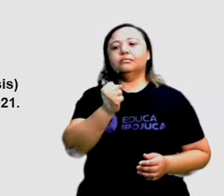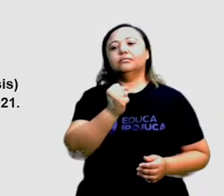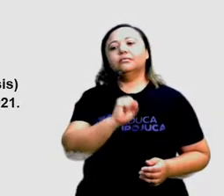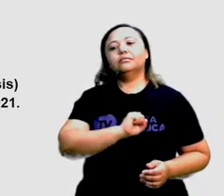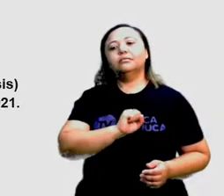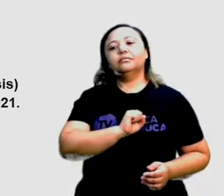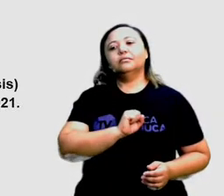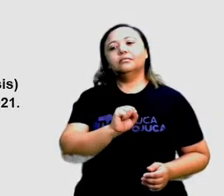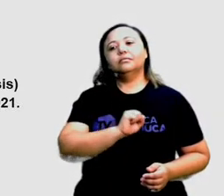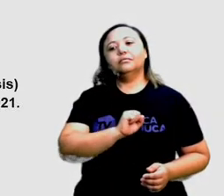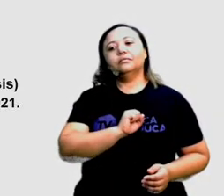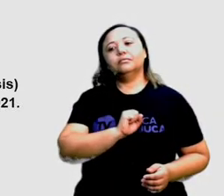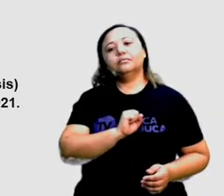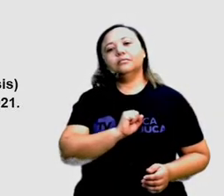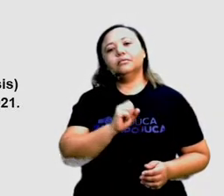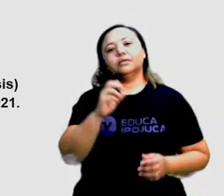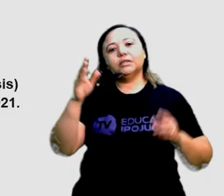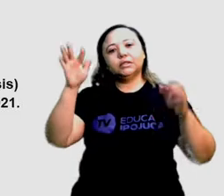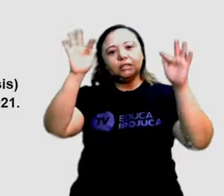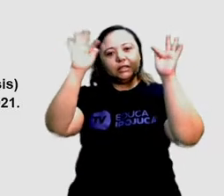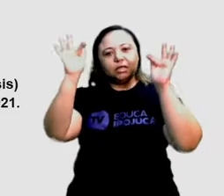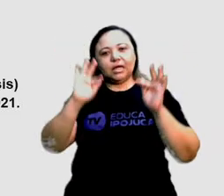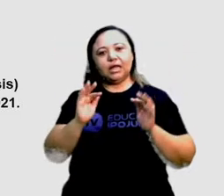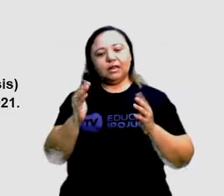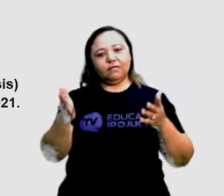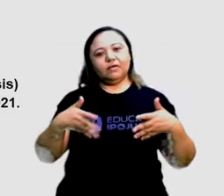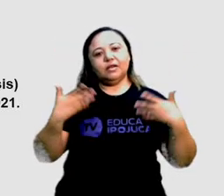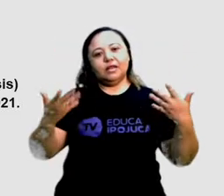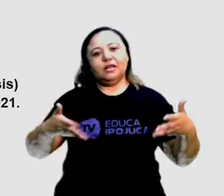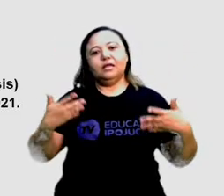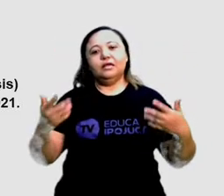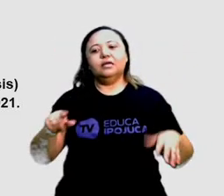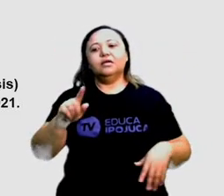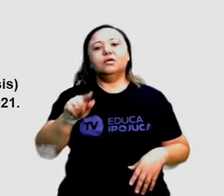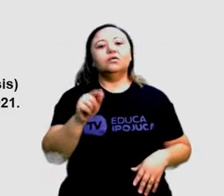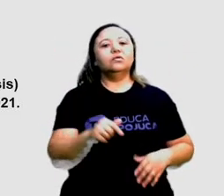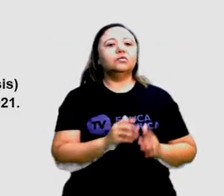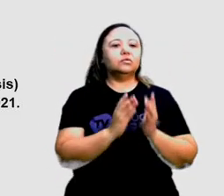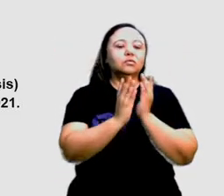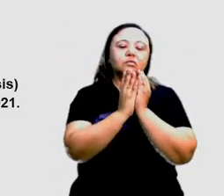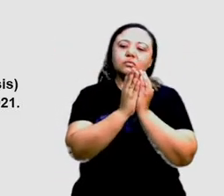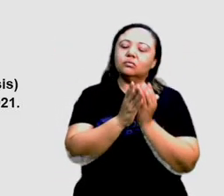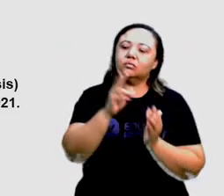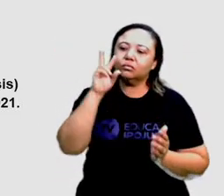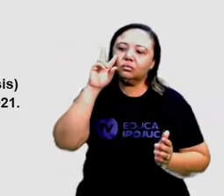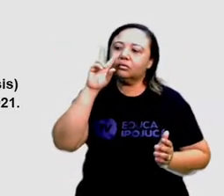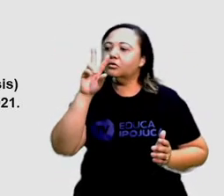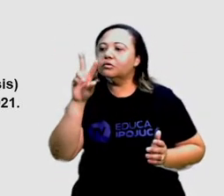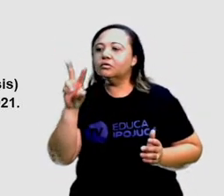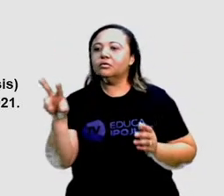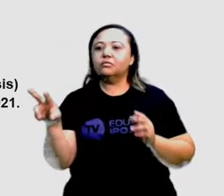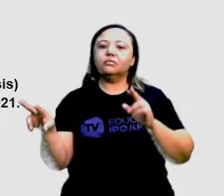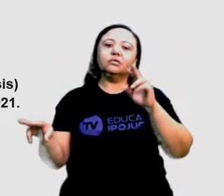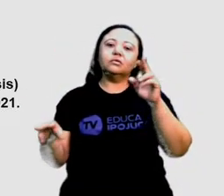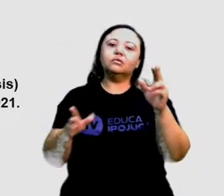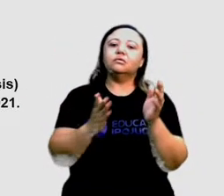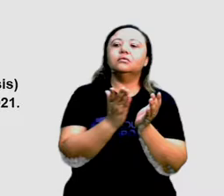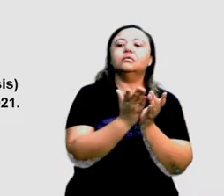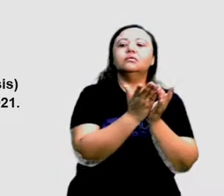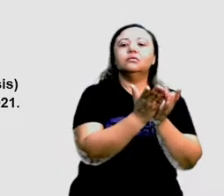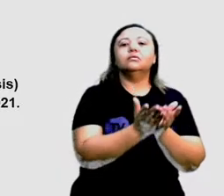de alegria. Que lhe importa a canoa nem o canoeiro que os olhos de Rubião